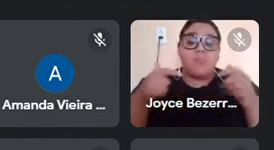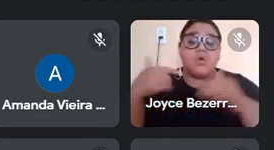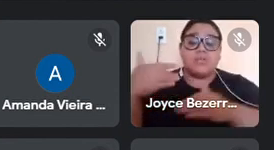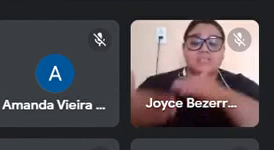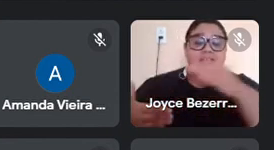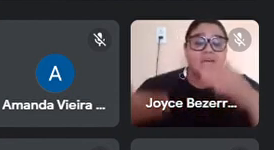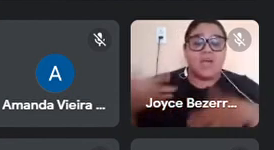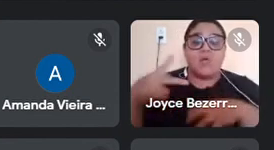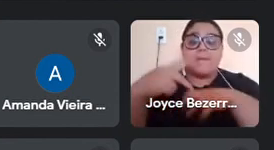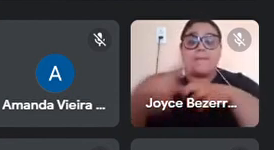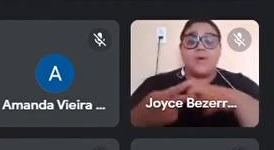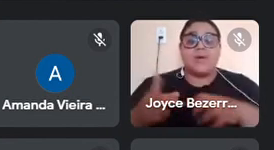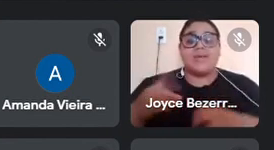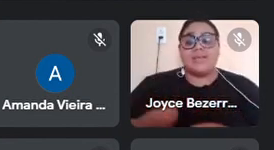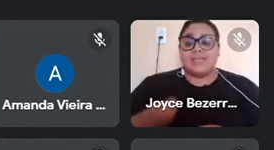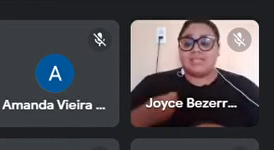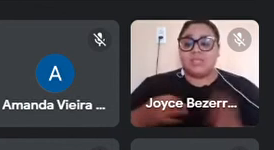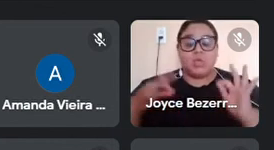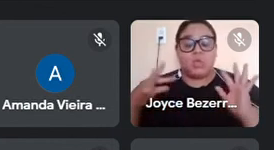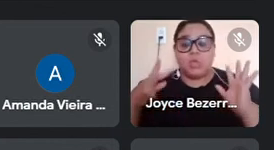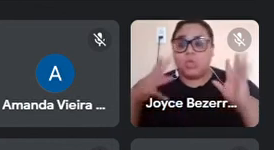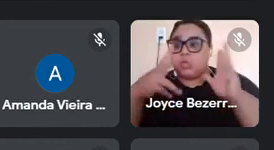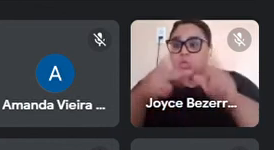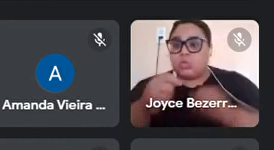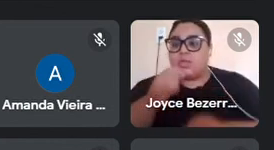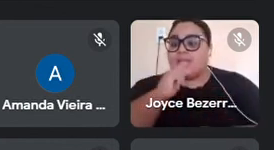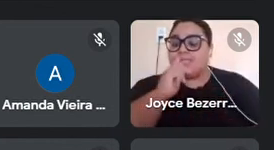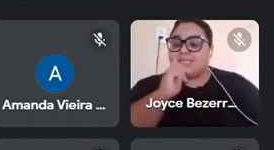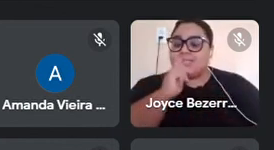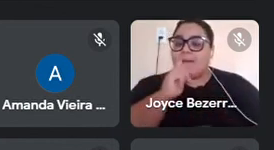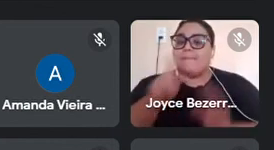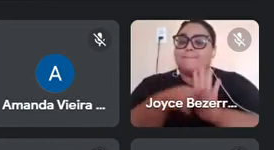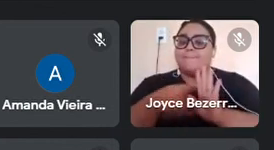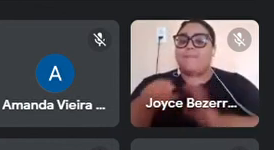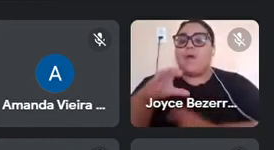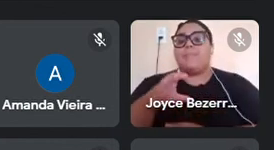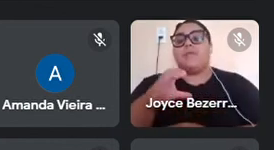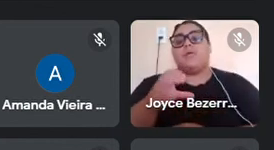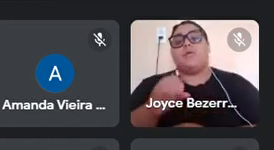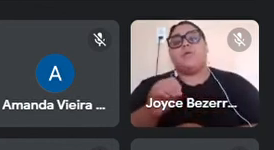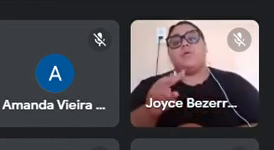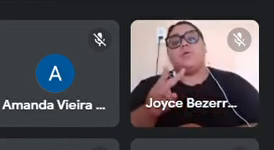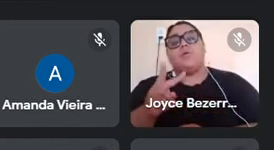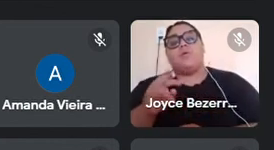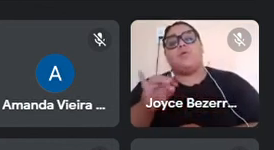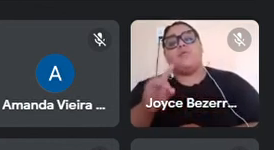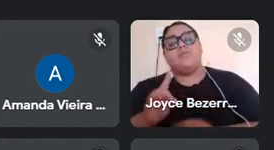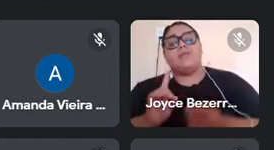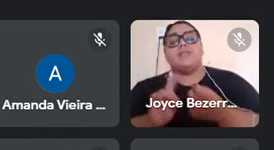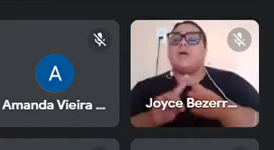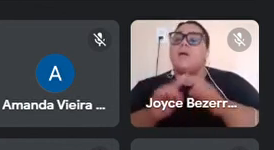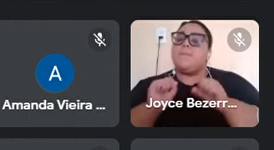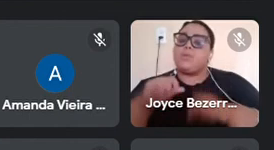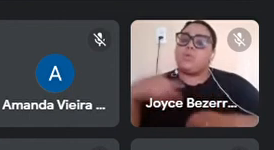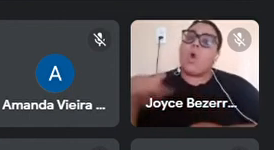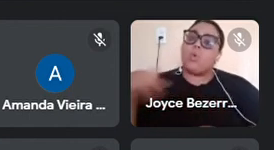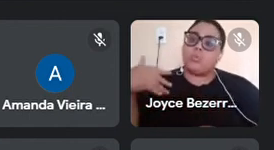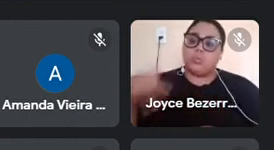proteína que existe em todos os gêneros de Covid. Também vai ter um alto custo e também vai ter